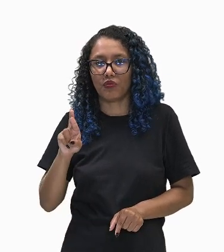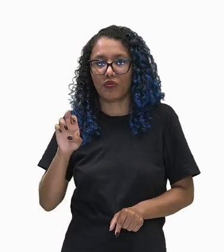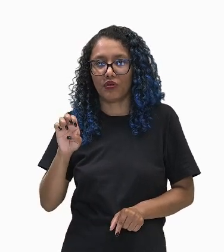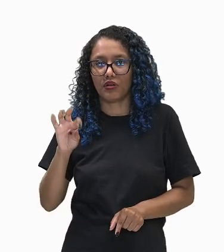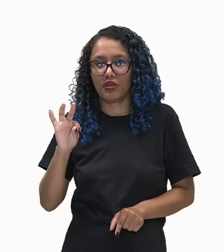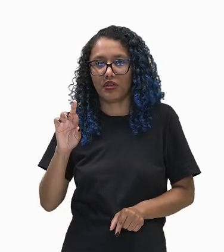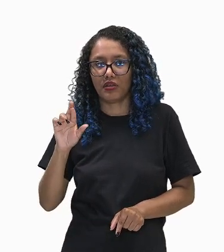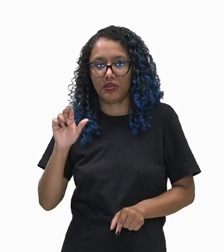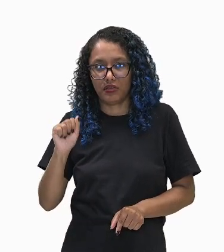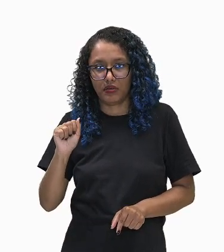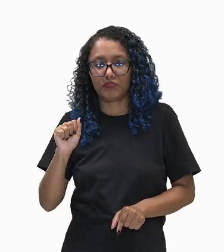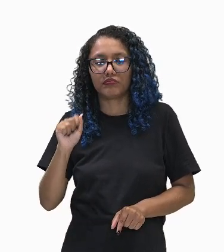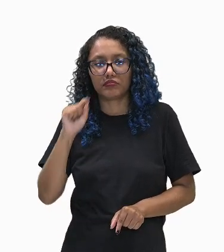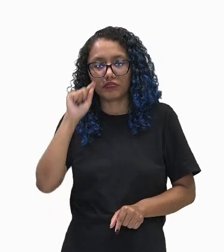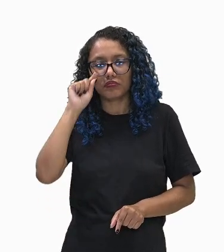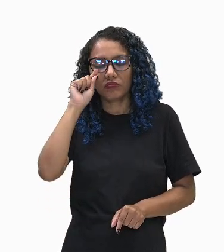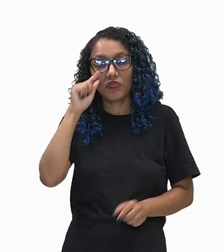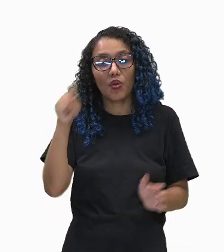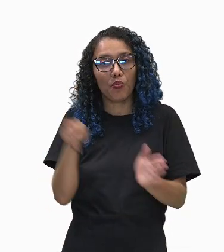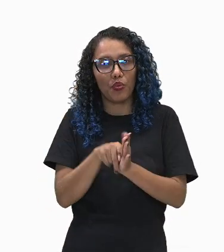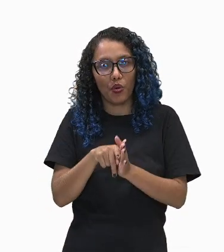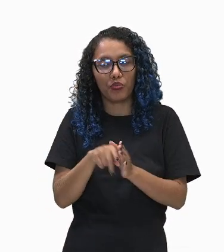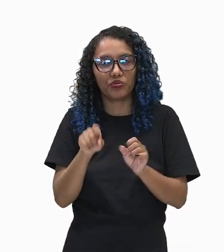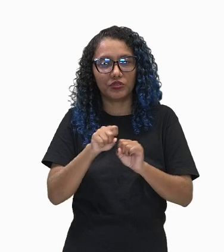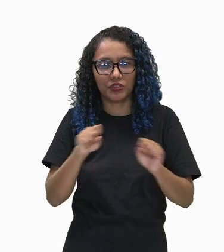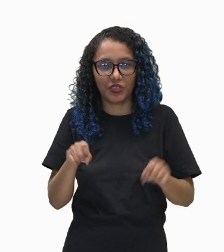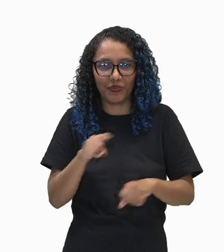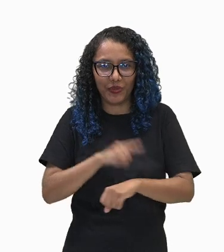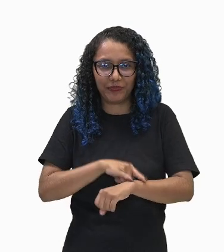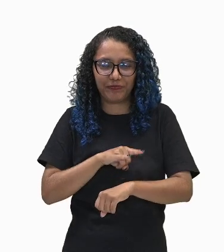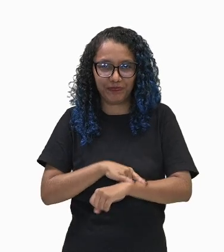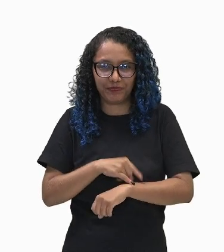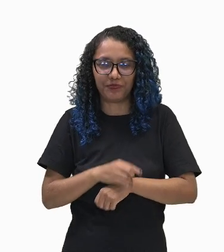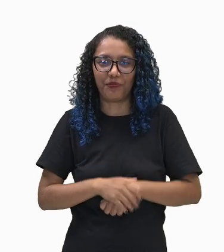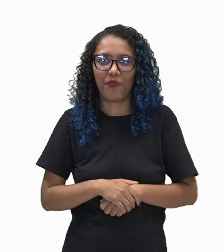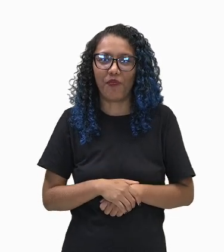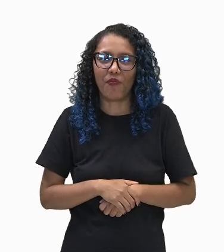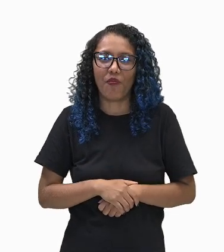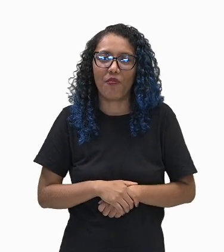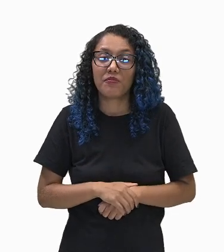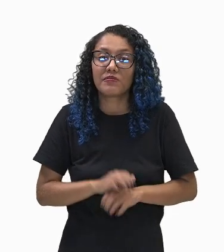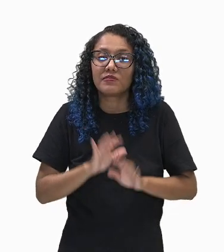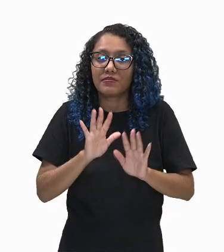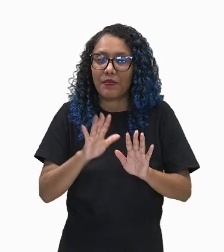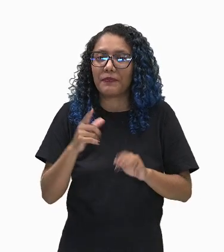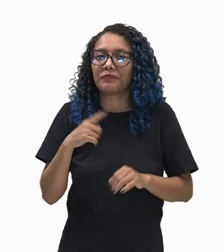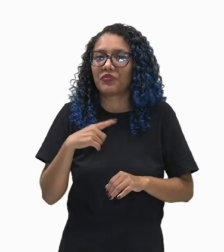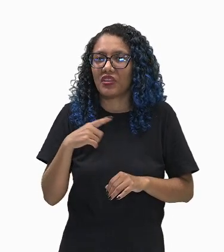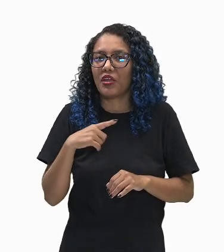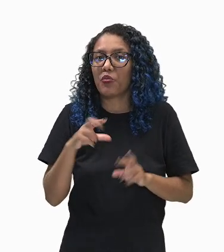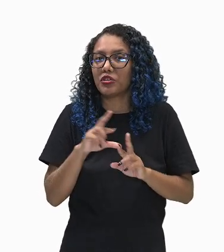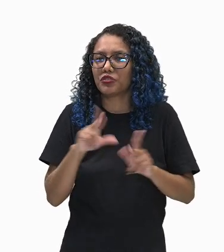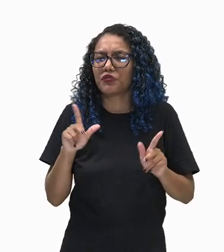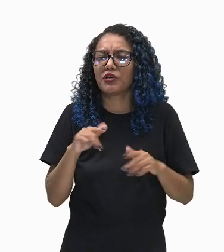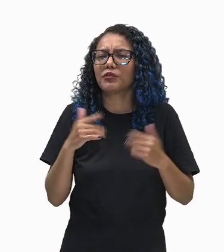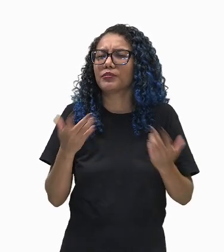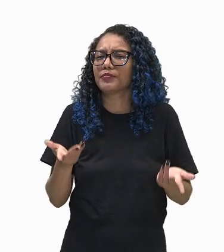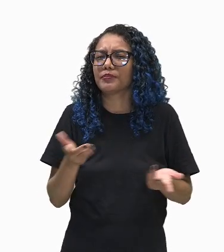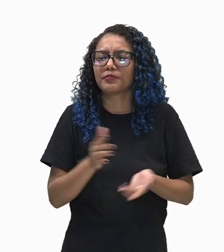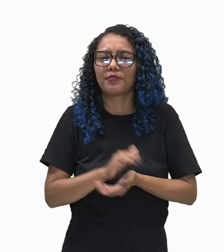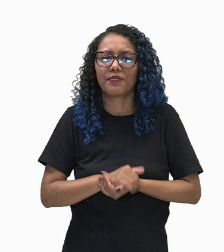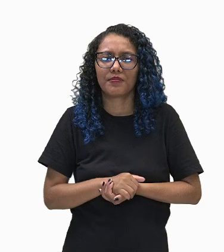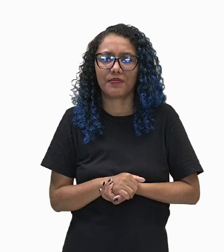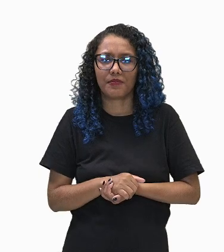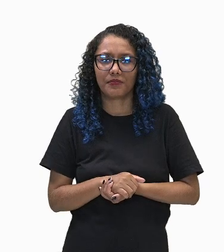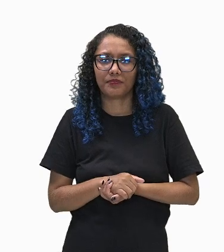parte, um componente que faz parte do sistema urinário. Mas tem uma particularidade nela. A uretra, que